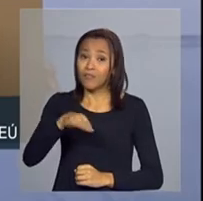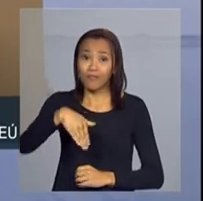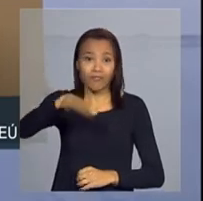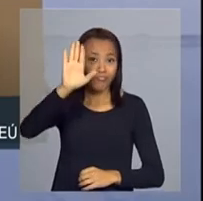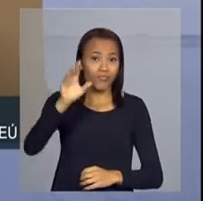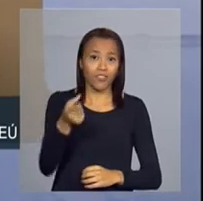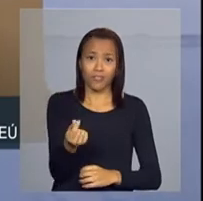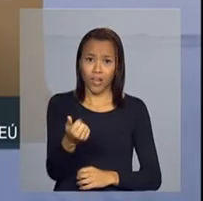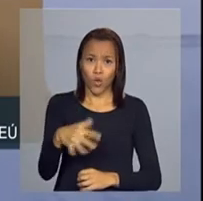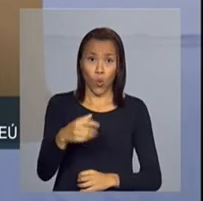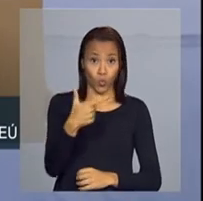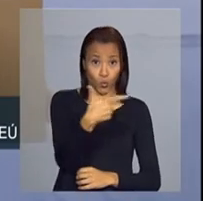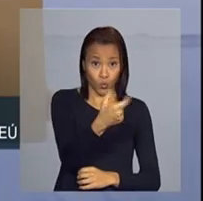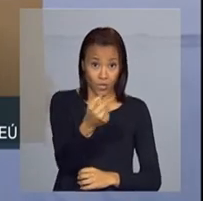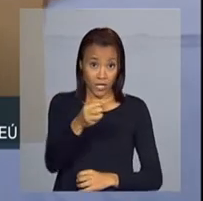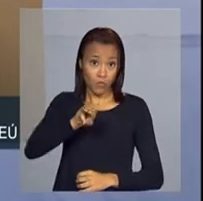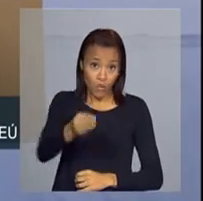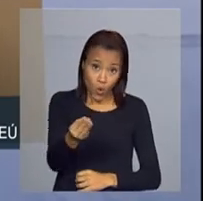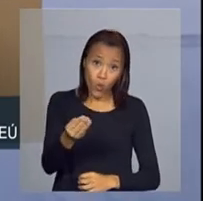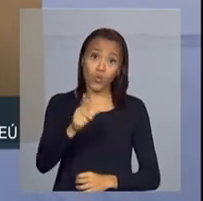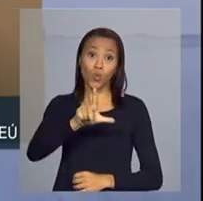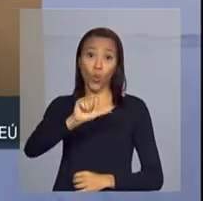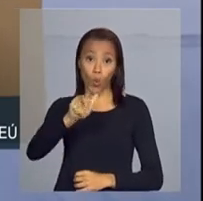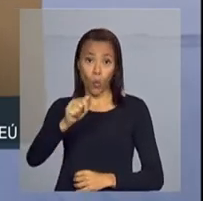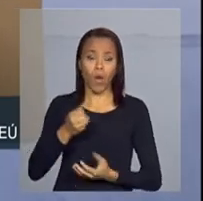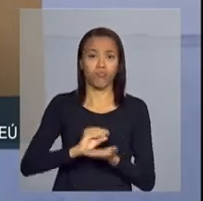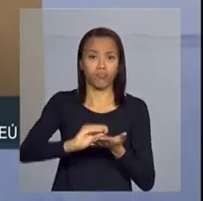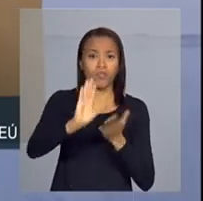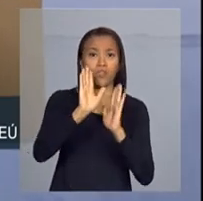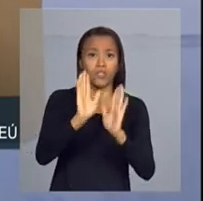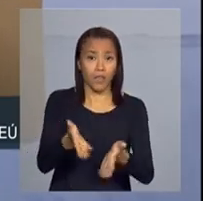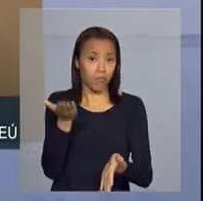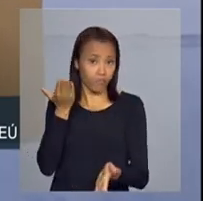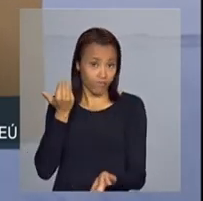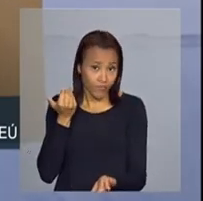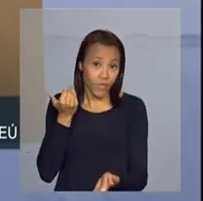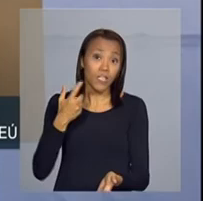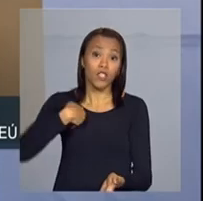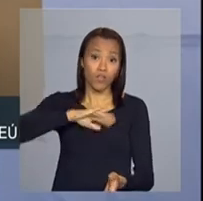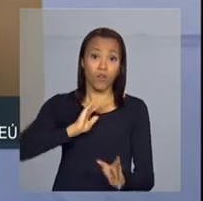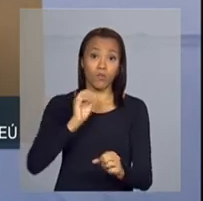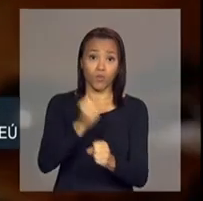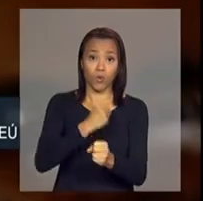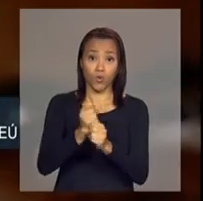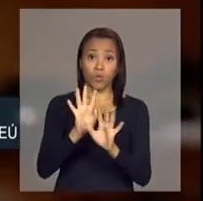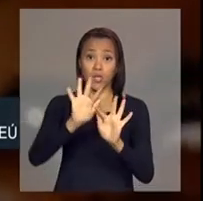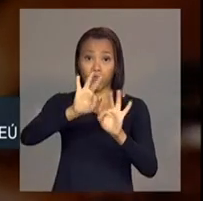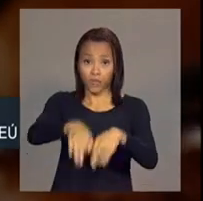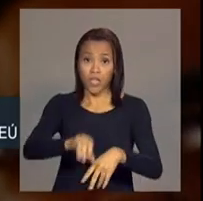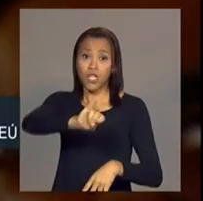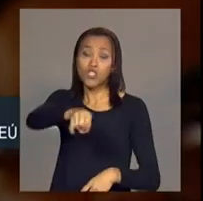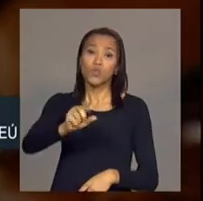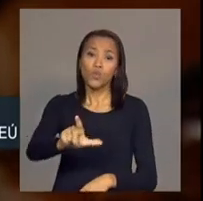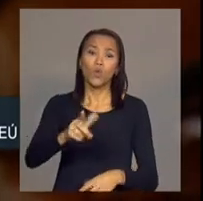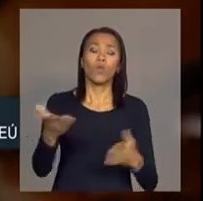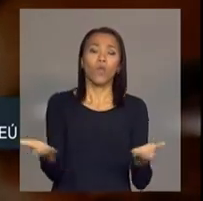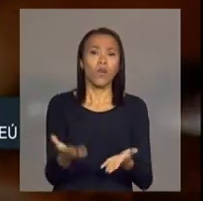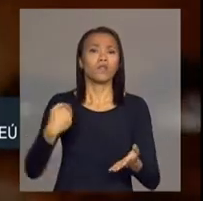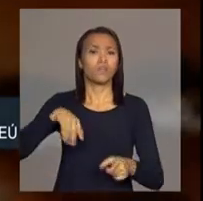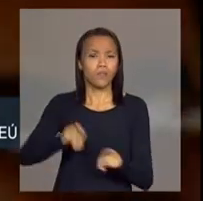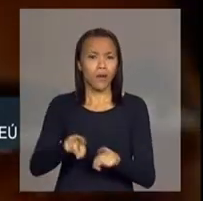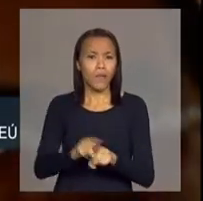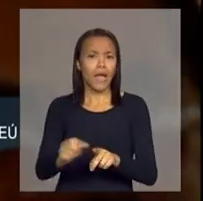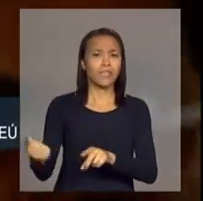etapa com 200 milhões, que nós vamos concluir agora em julho, nós estamos aqui testemunhando